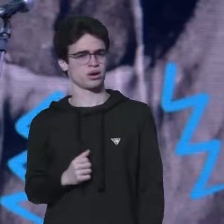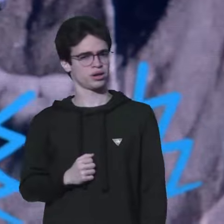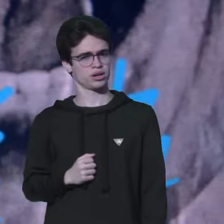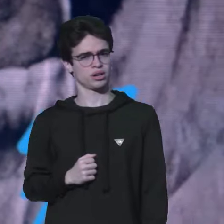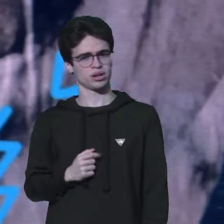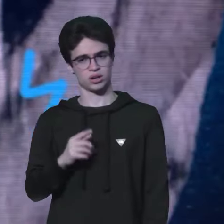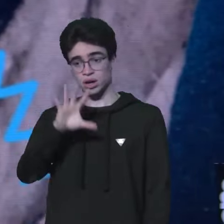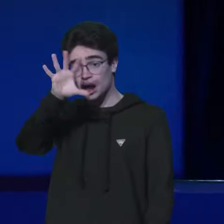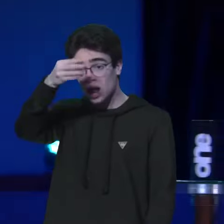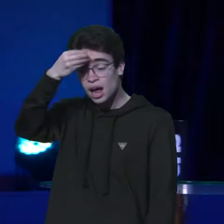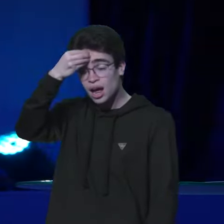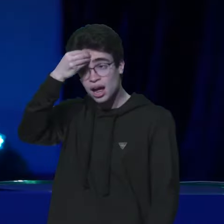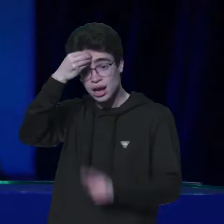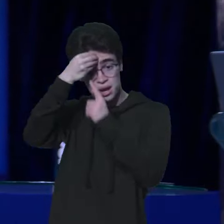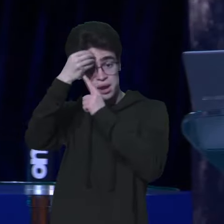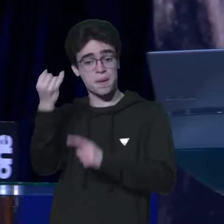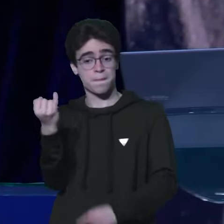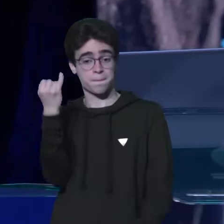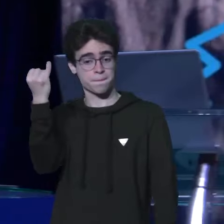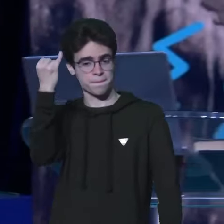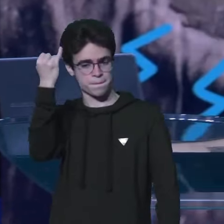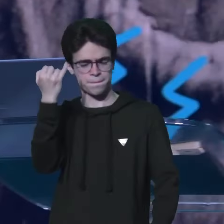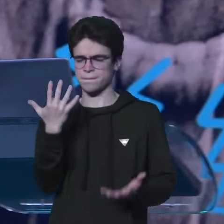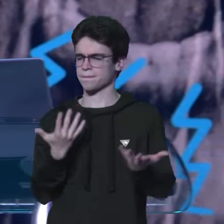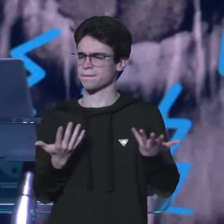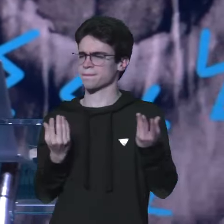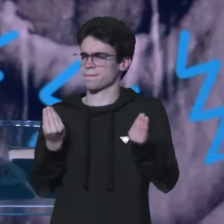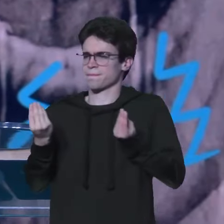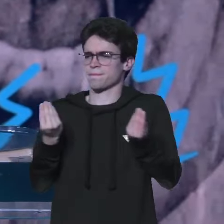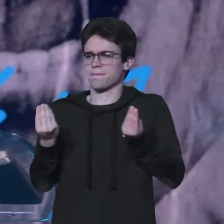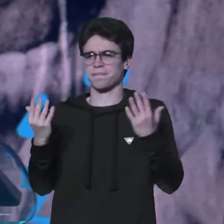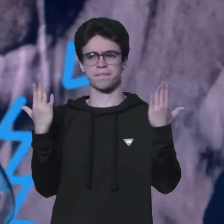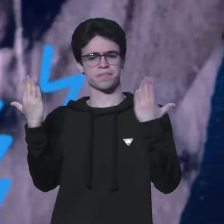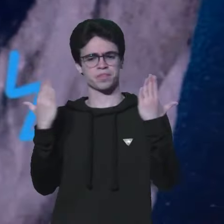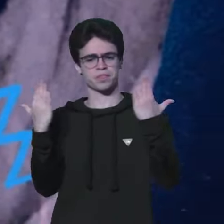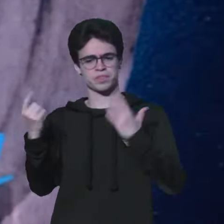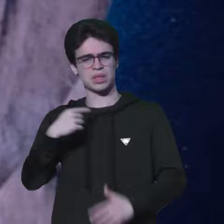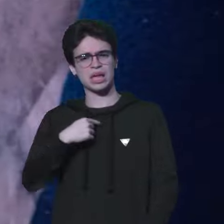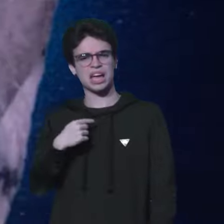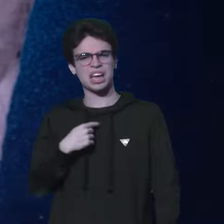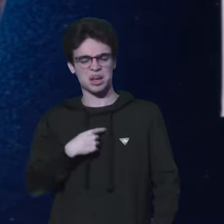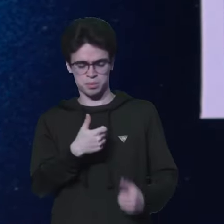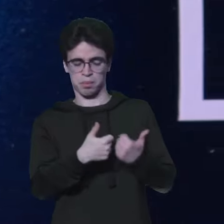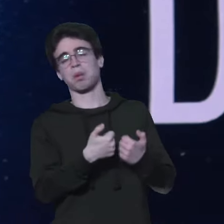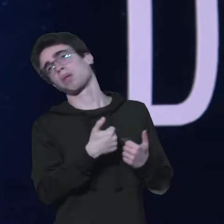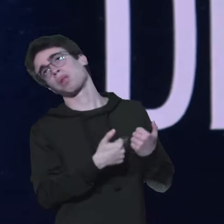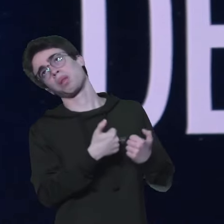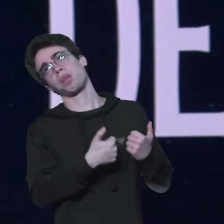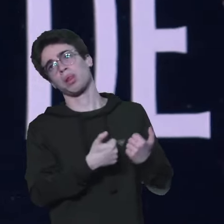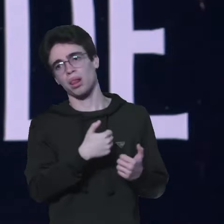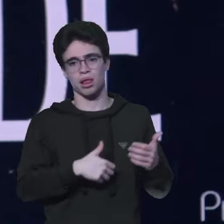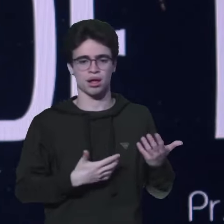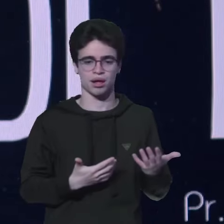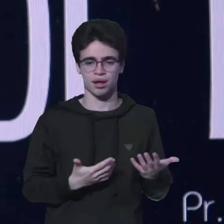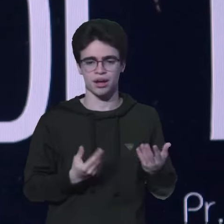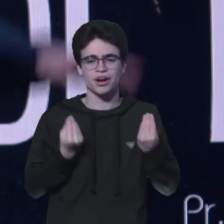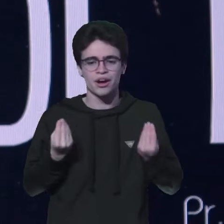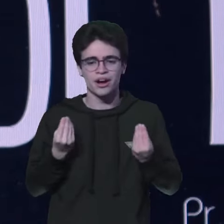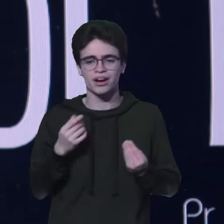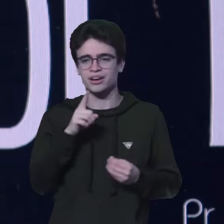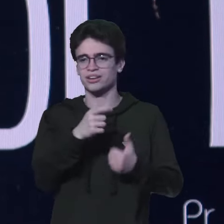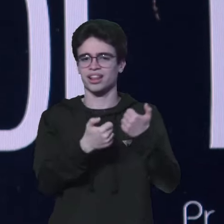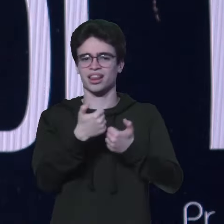Guarda isso, porque isso é importante. Você já vai entender que isso tem a ver com você, adolescente jogador de Valorant. Tá, meu querido? Quem